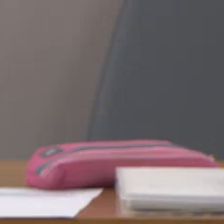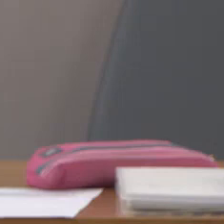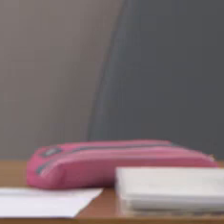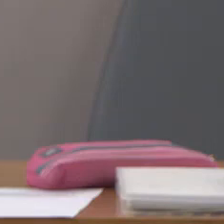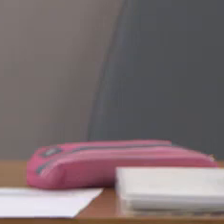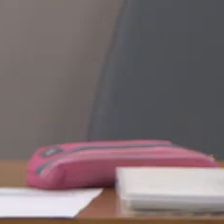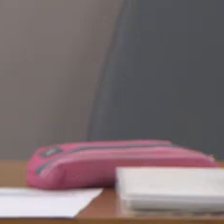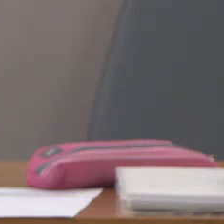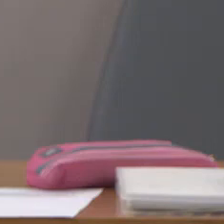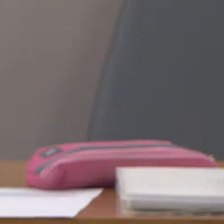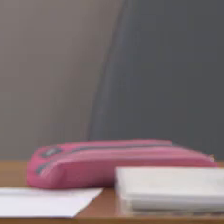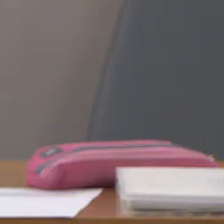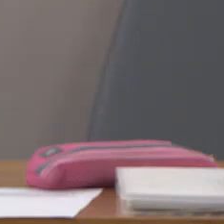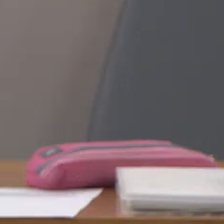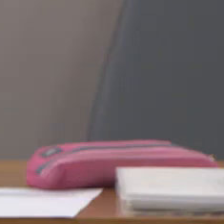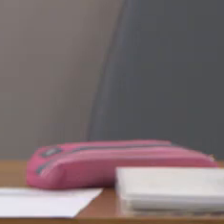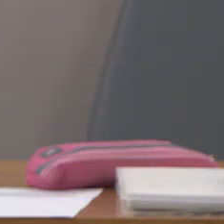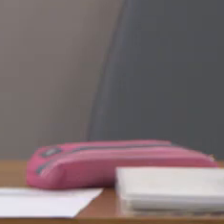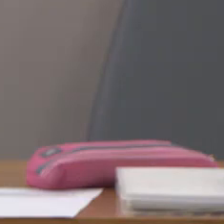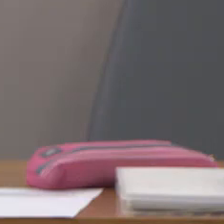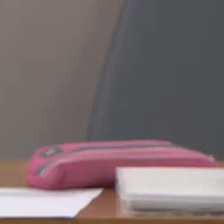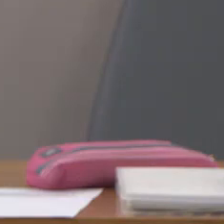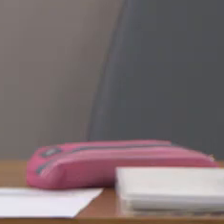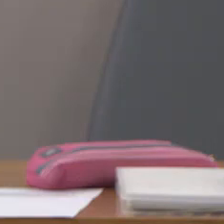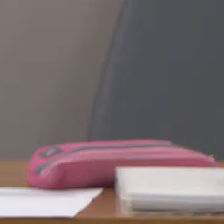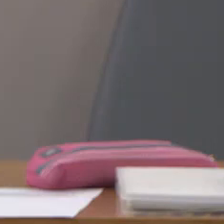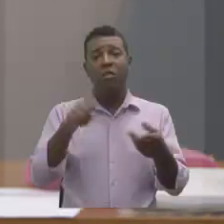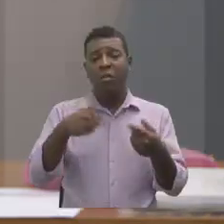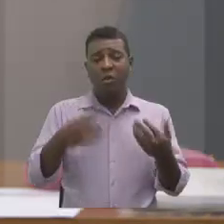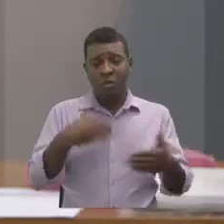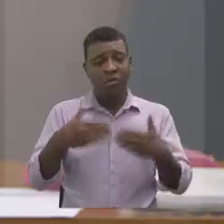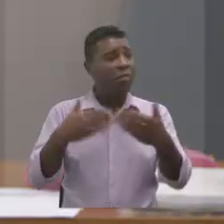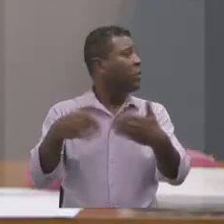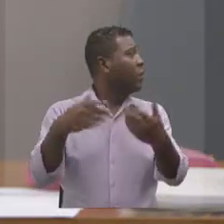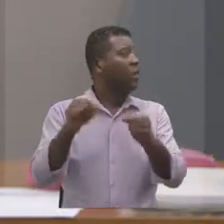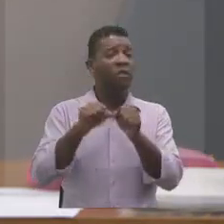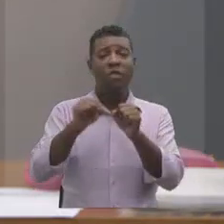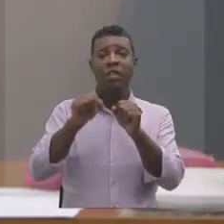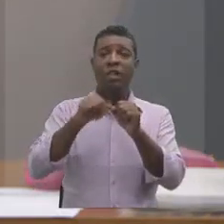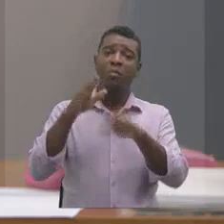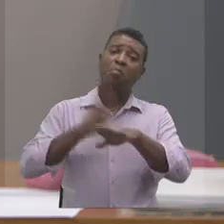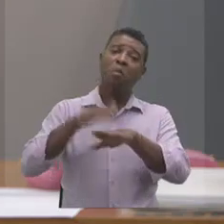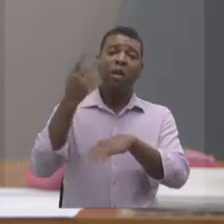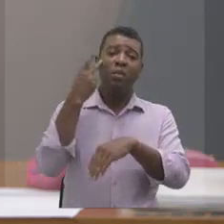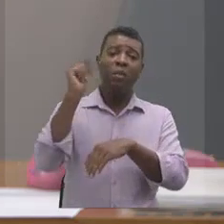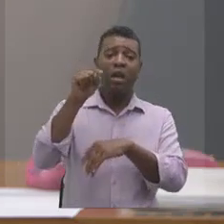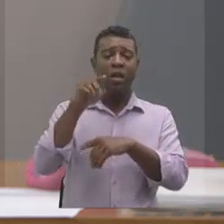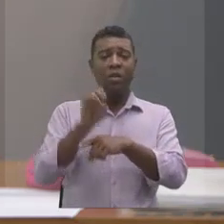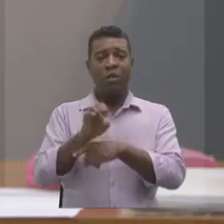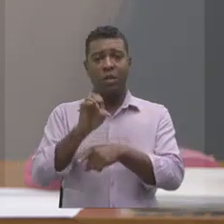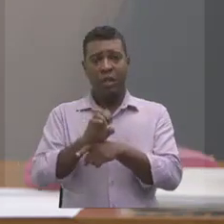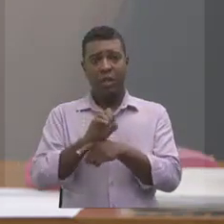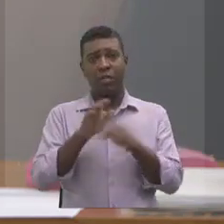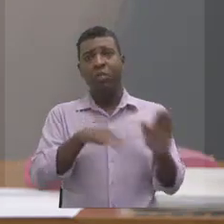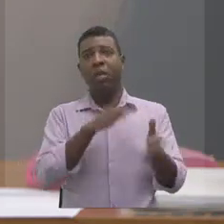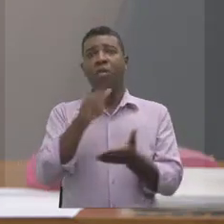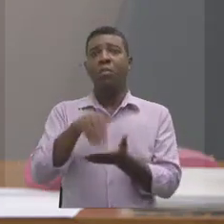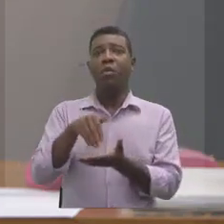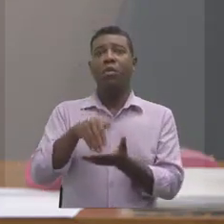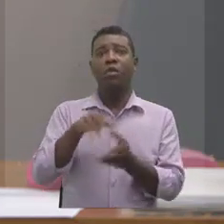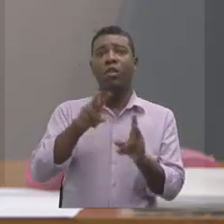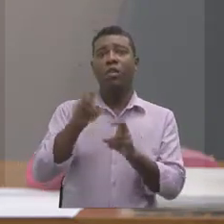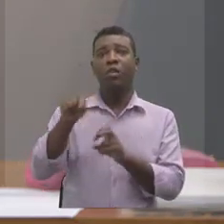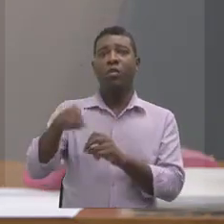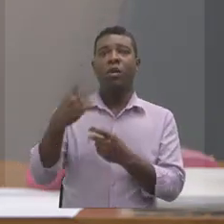Vamos avançando e cada vez querendo fazer mais aí pelo nosso estado é e por fim Deputado em relação a quatro dois quatro né